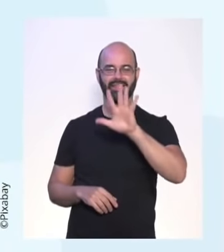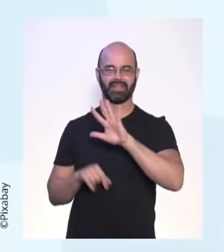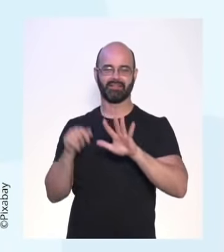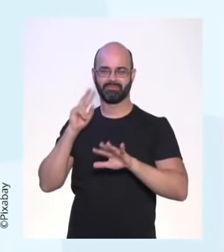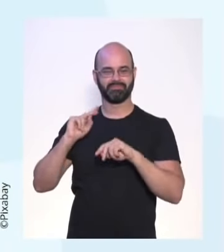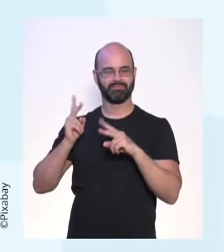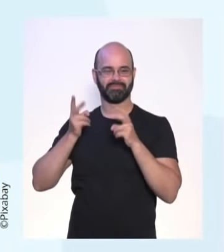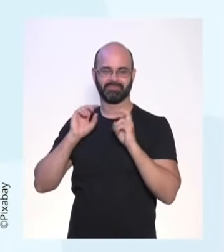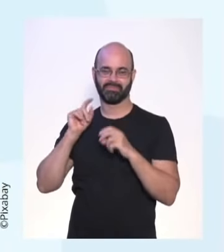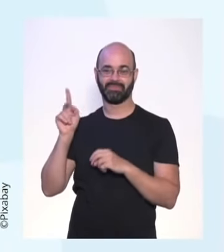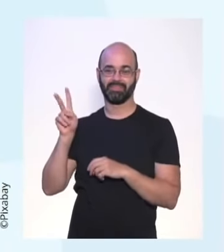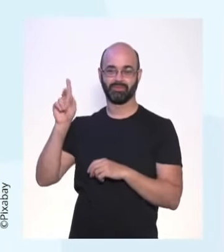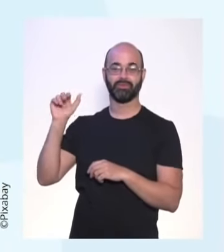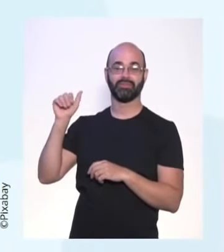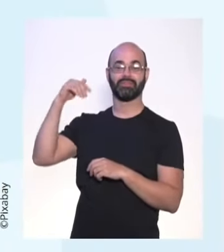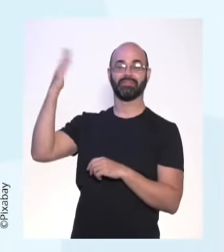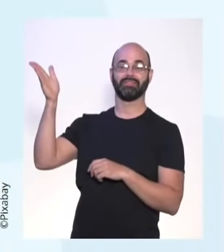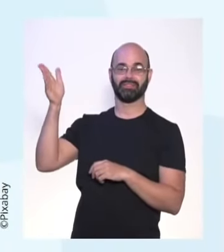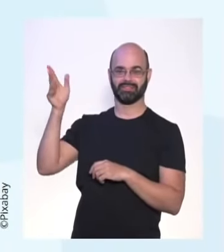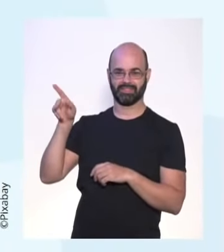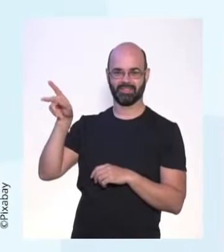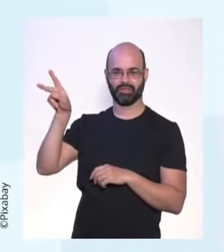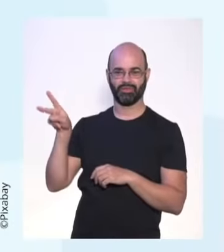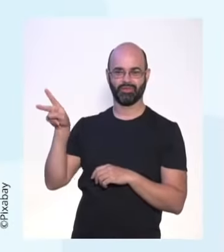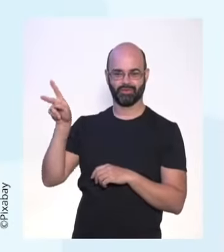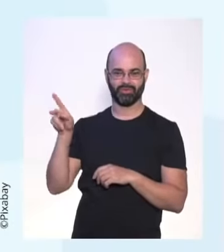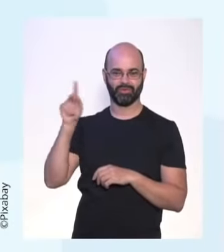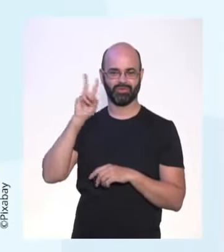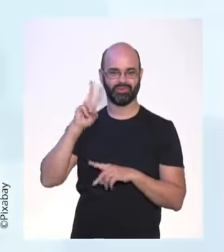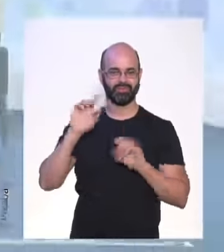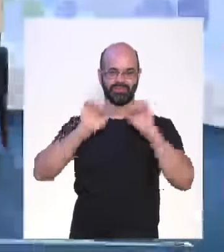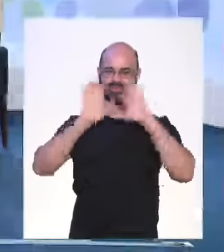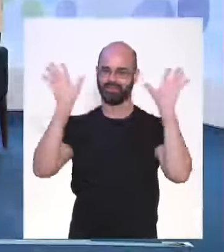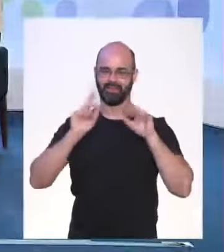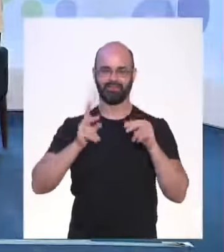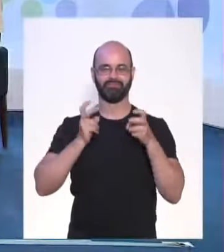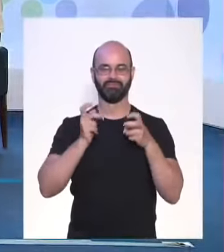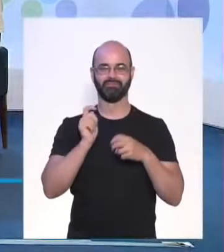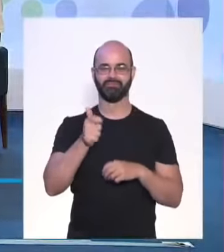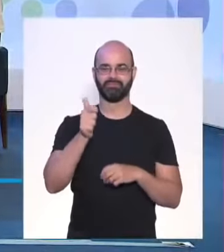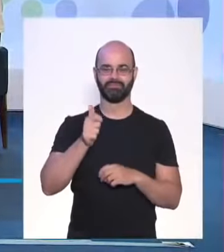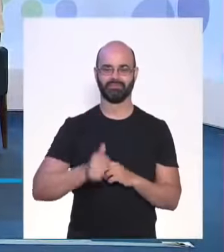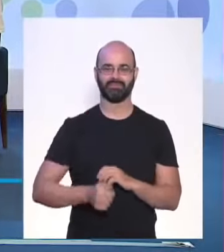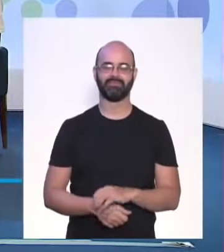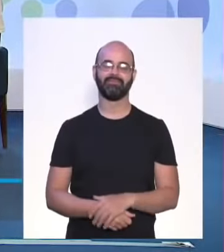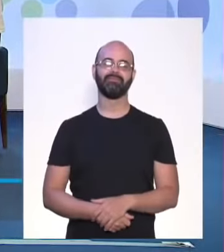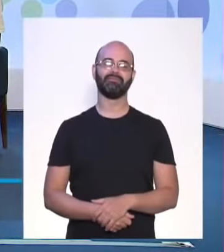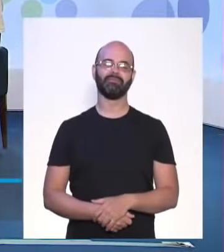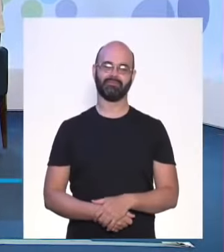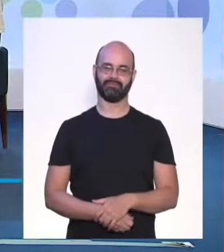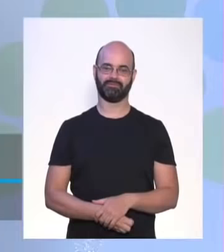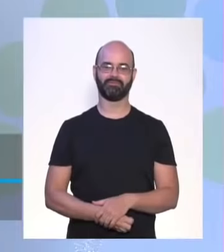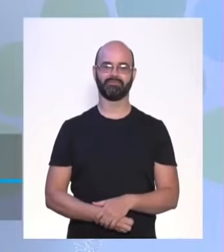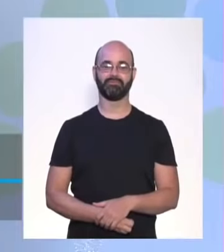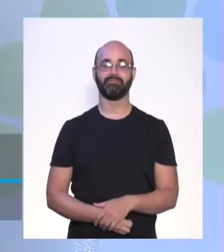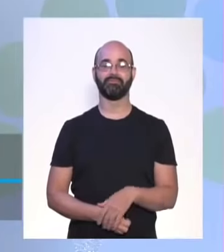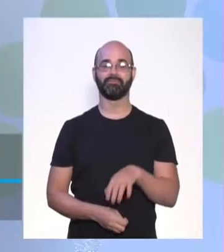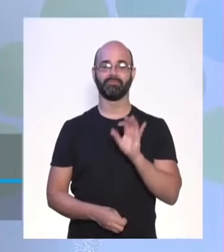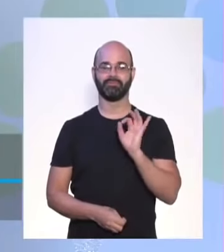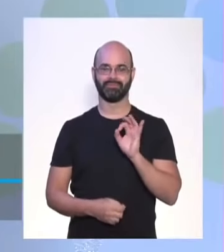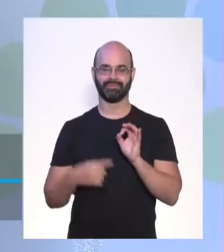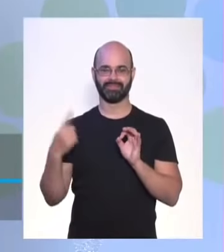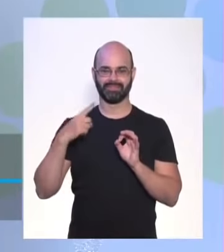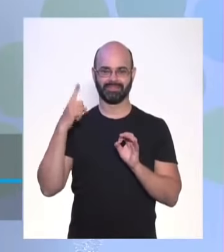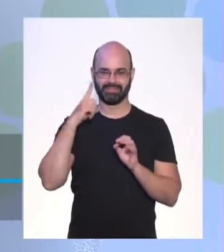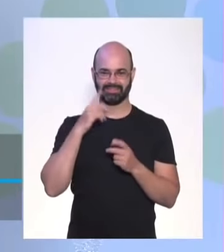as duas Pri as duas ali da esquerda da esquerda é já chama a atenção a primeira então né aquele destaque lado o